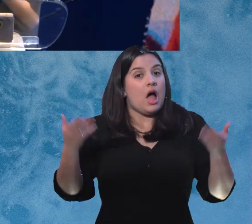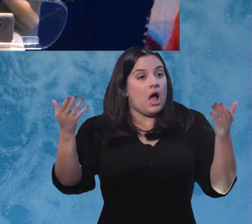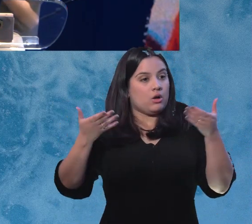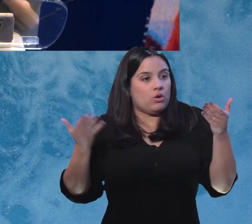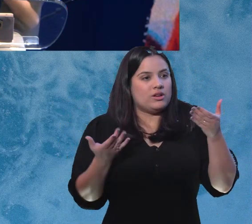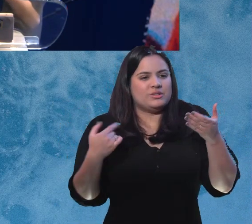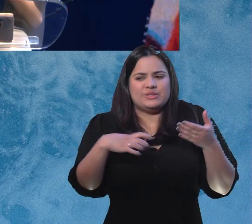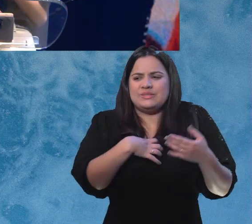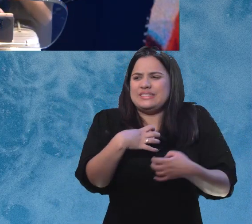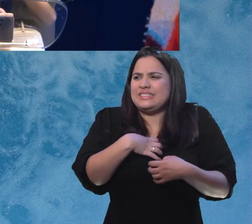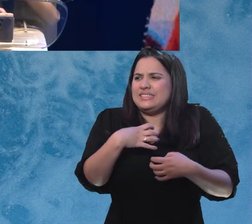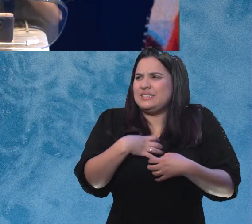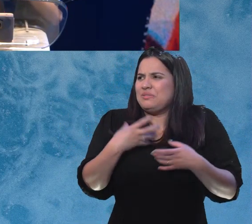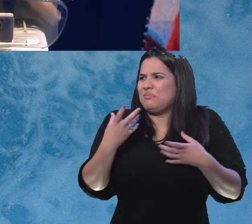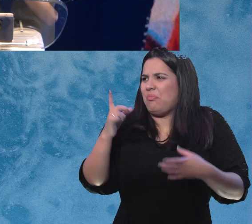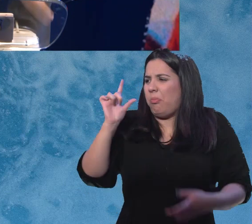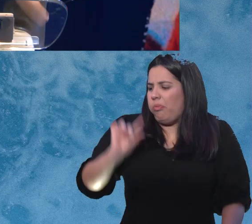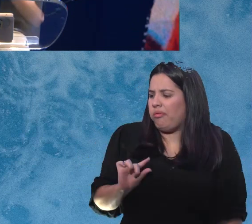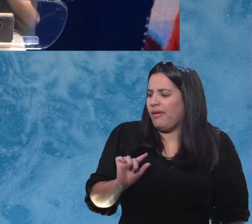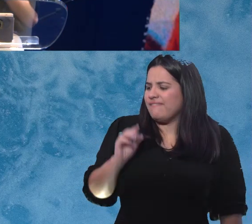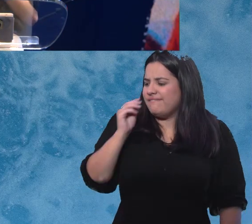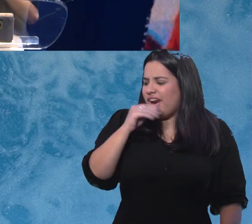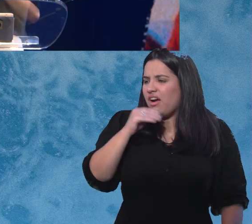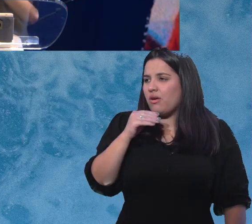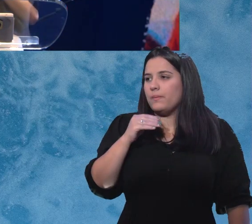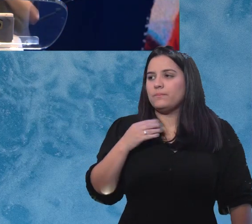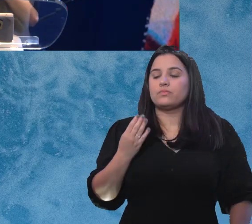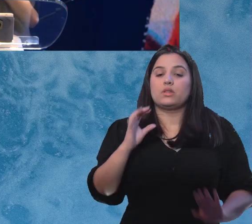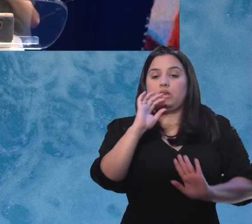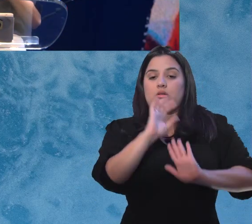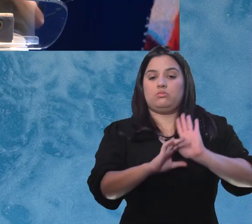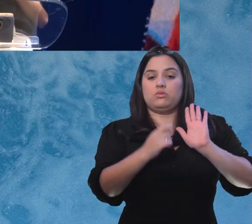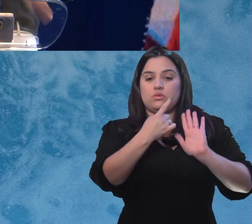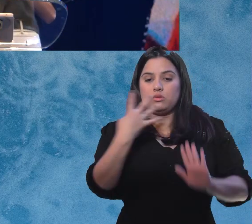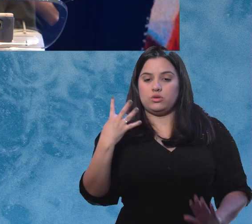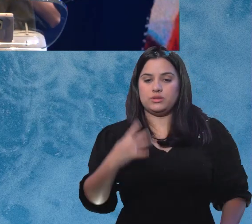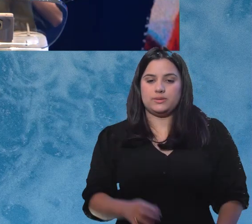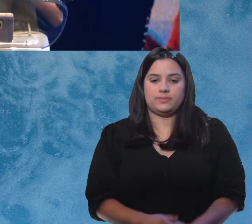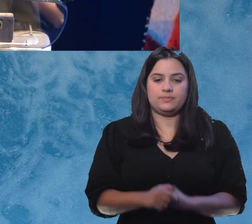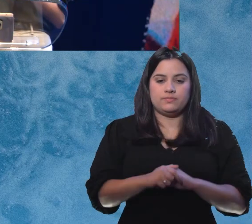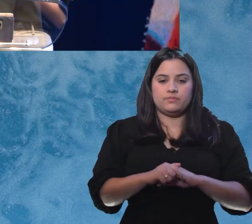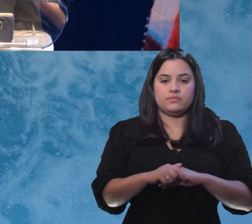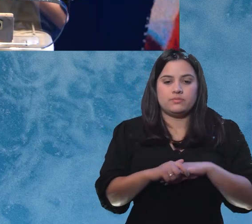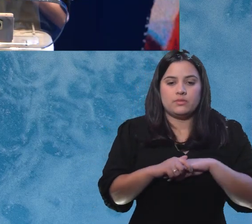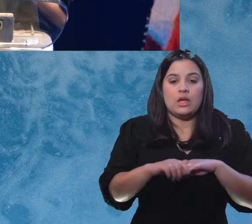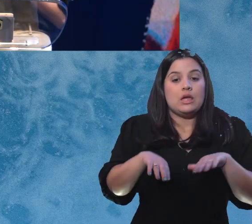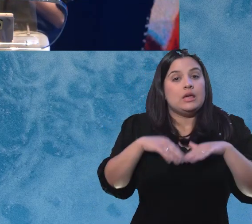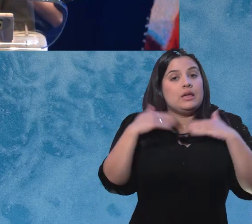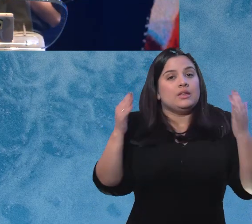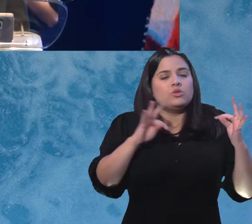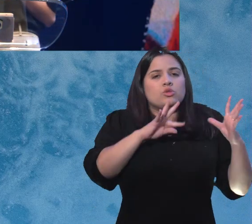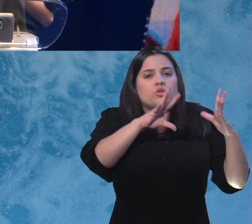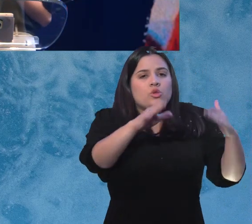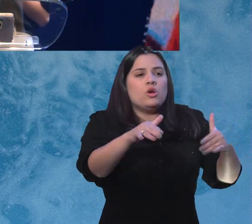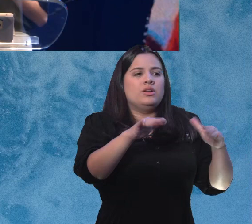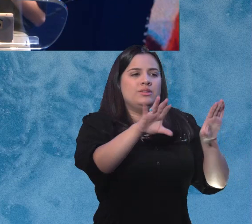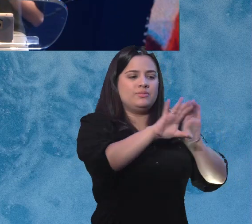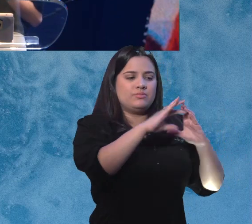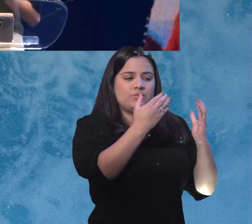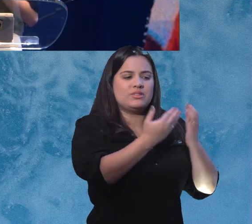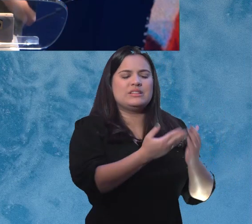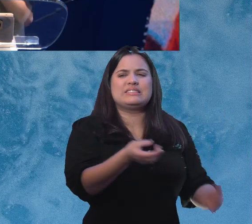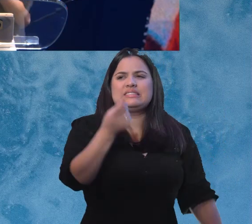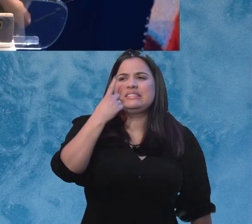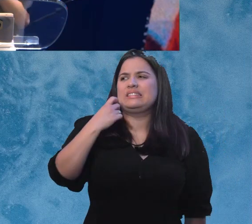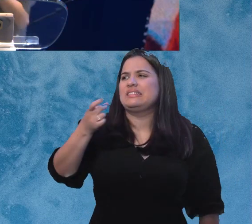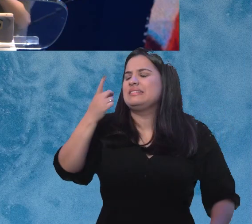também era assim que parecíamos para eles. Aí no capítulo 14 diz: então toda a comunidade começou a chorar em voz